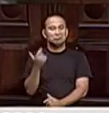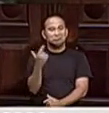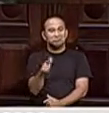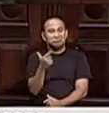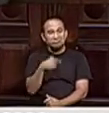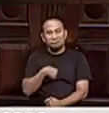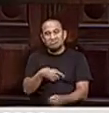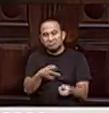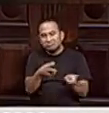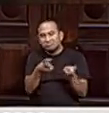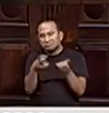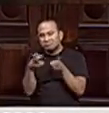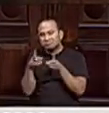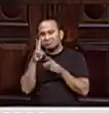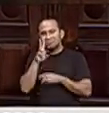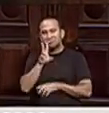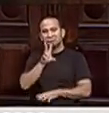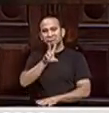tivéssemos assistido